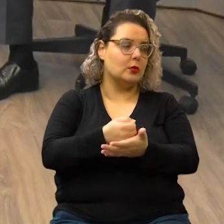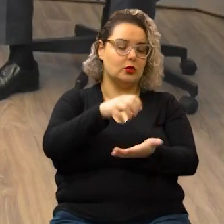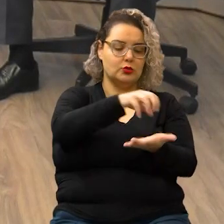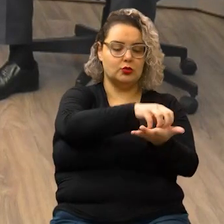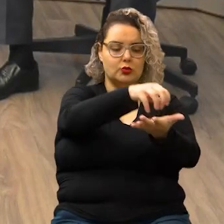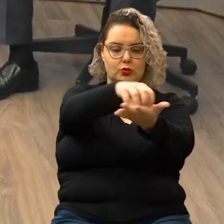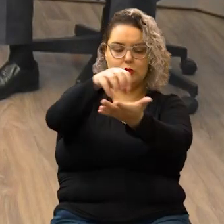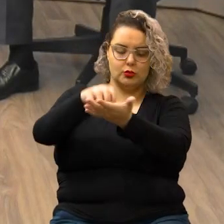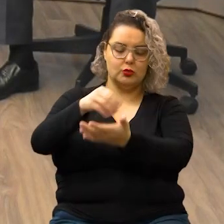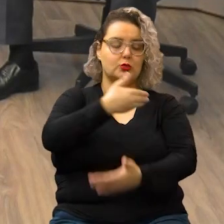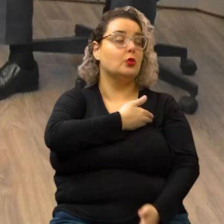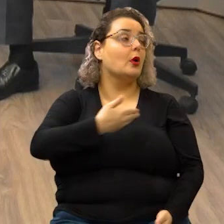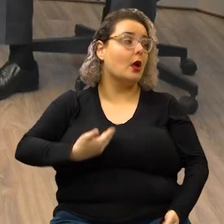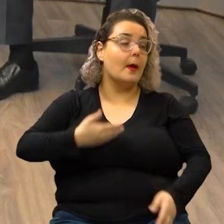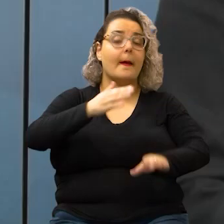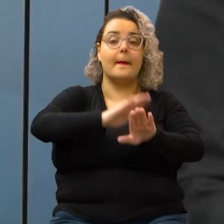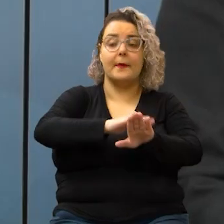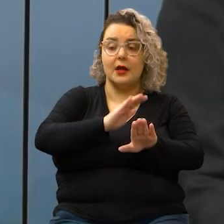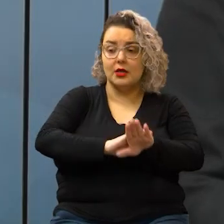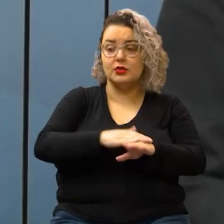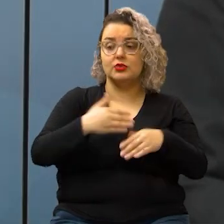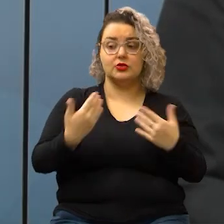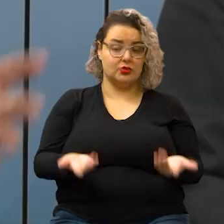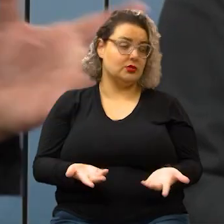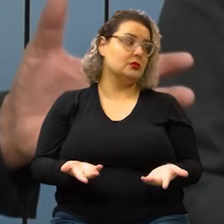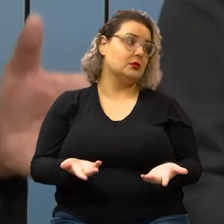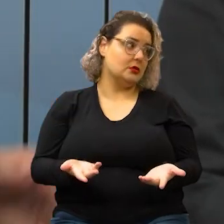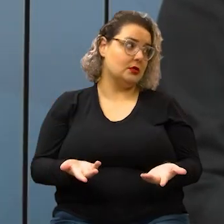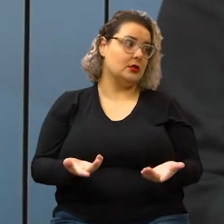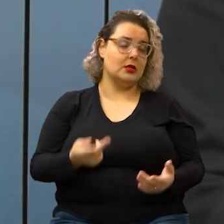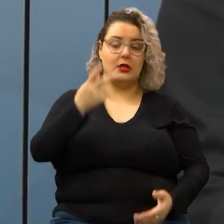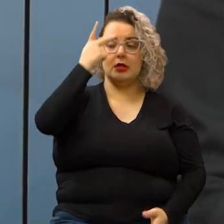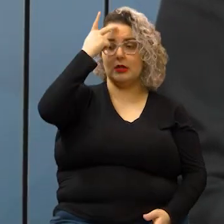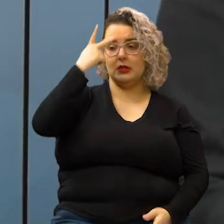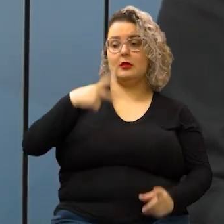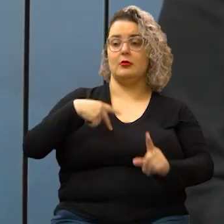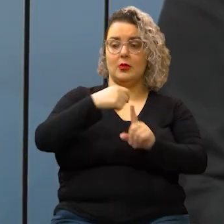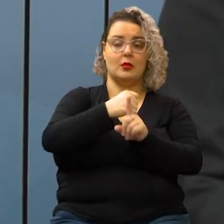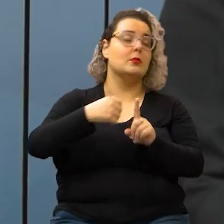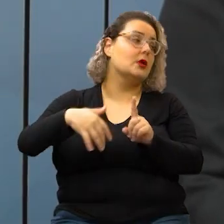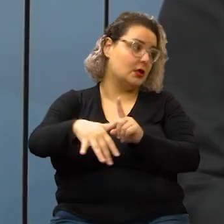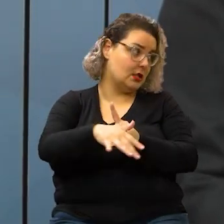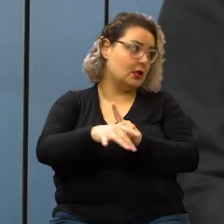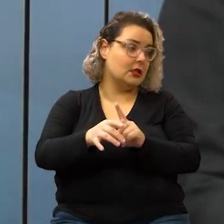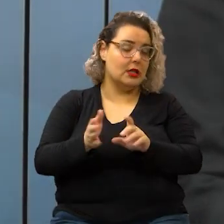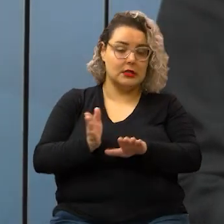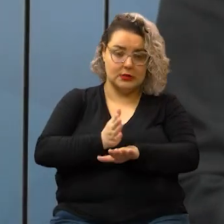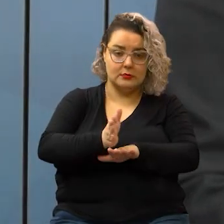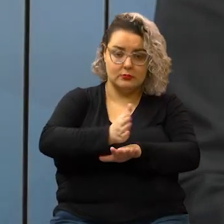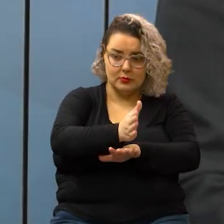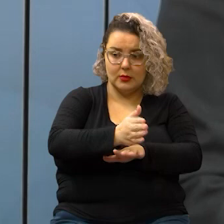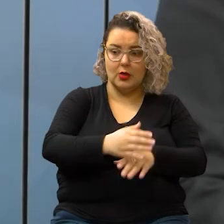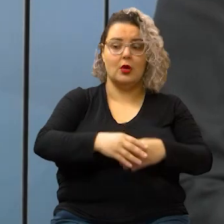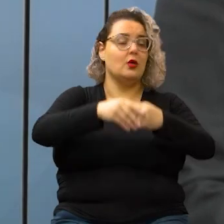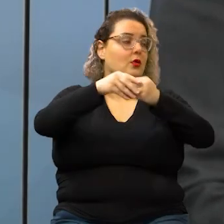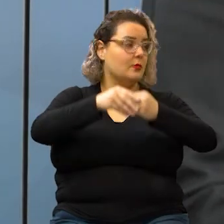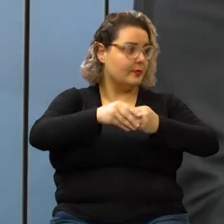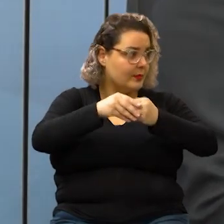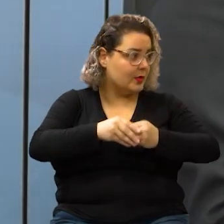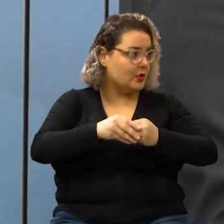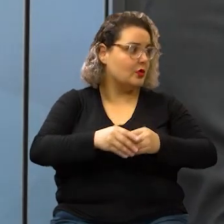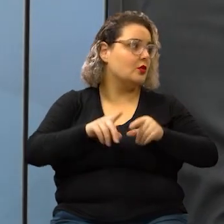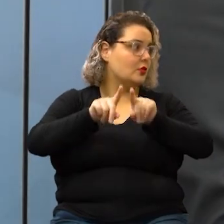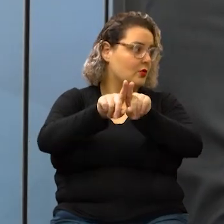órgãos públicos medidas e da própria sociedade, né, nessa linha. Cumprimentar o nosso